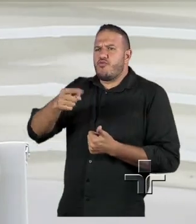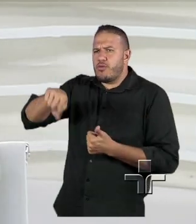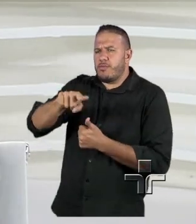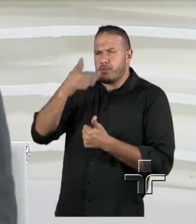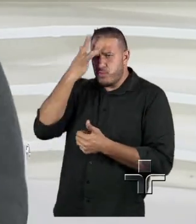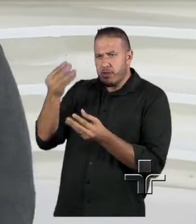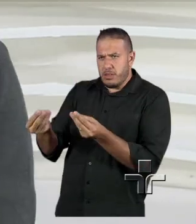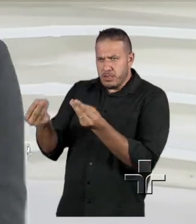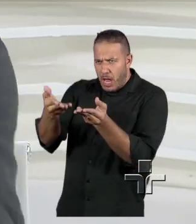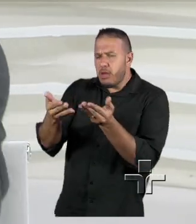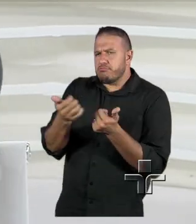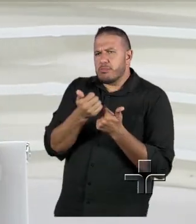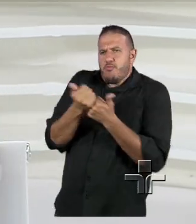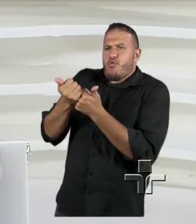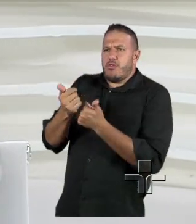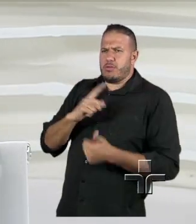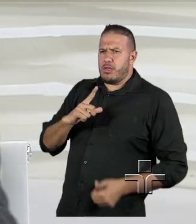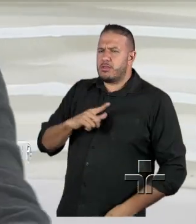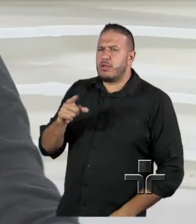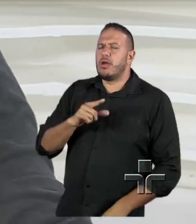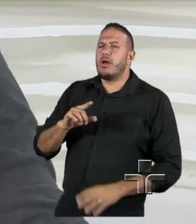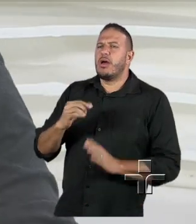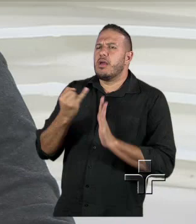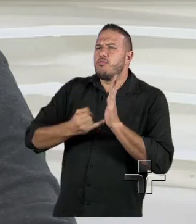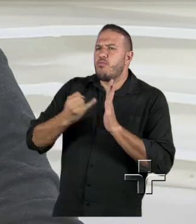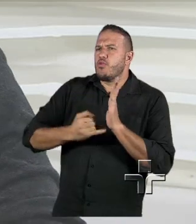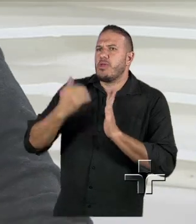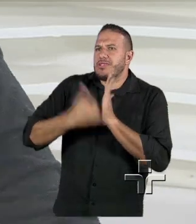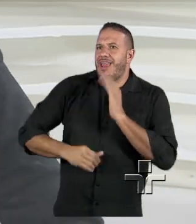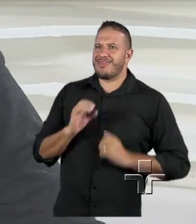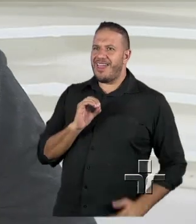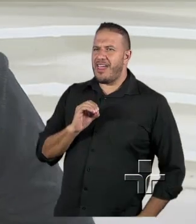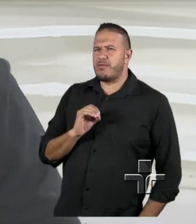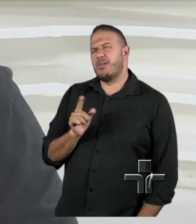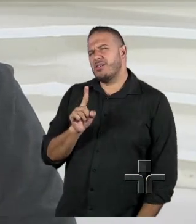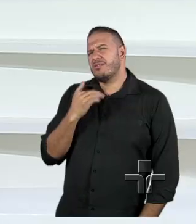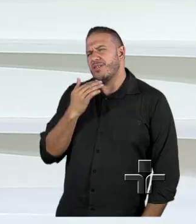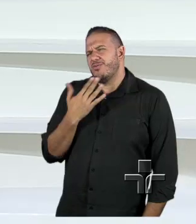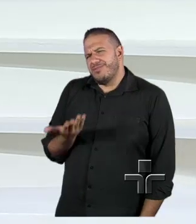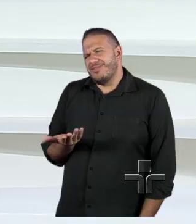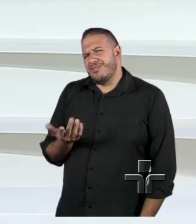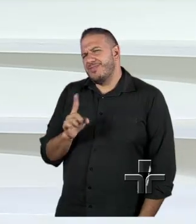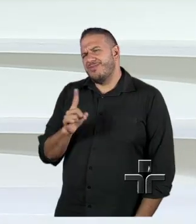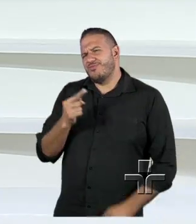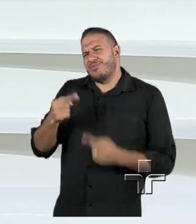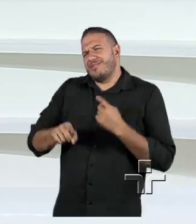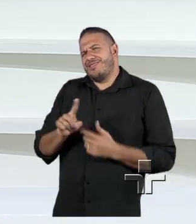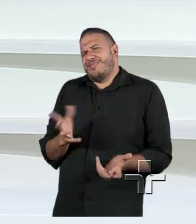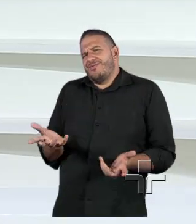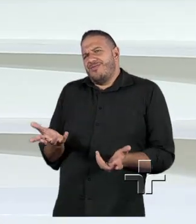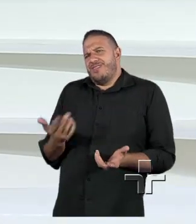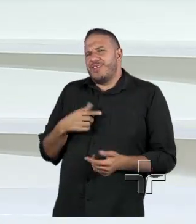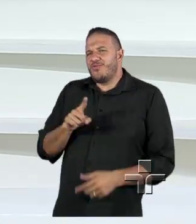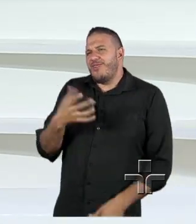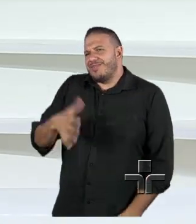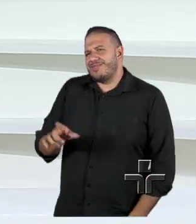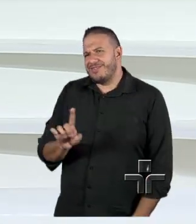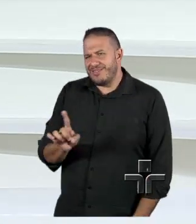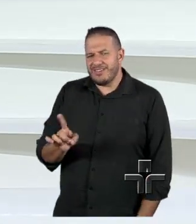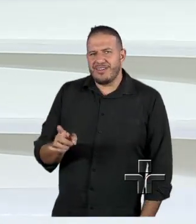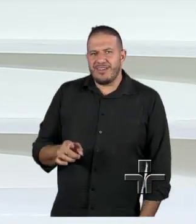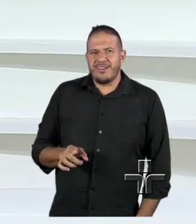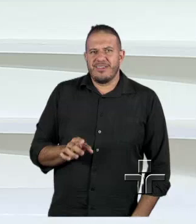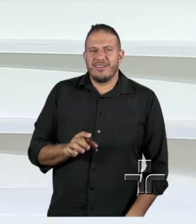doa, né? Eu acho que tirar tudo do imposto também não vale, né? Porque aí não é. Aí você está fazendo. Não é do, aí é com o